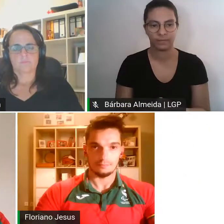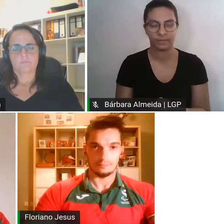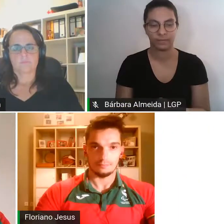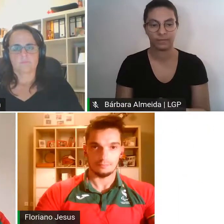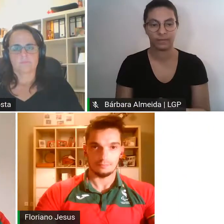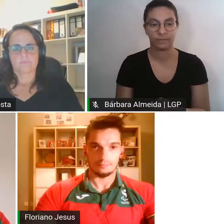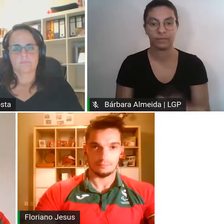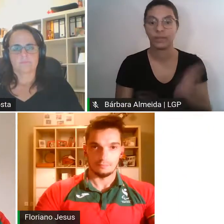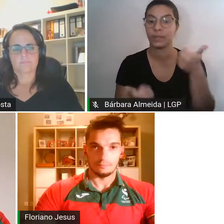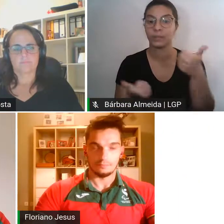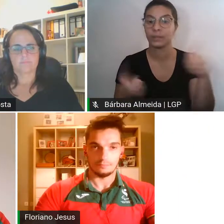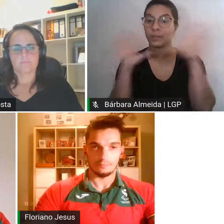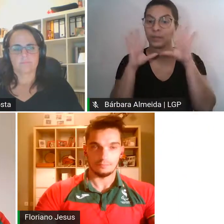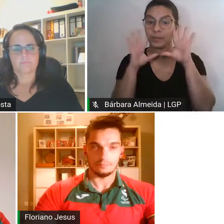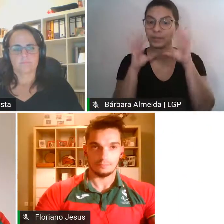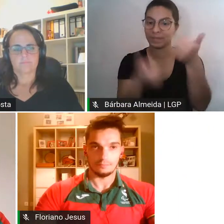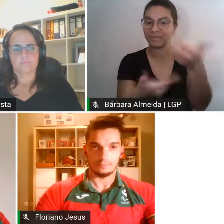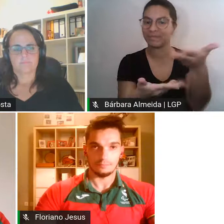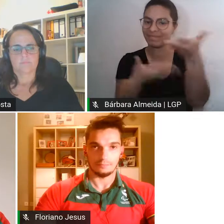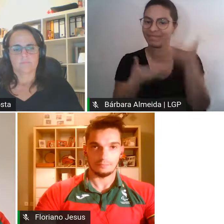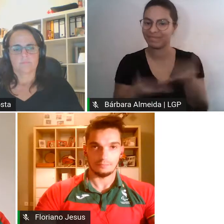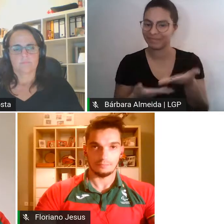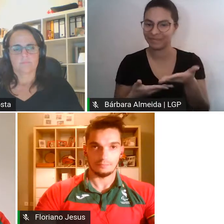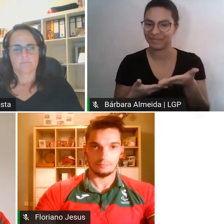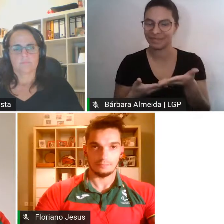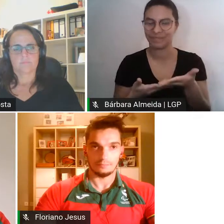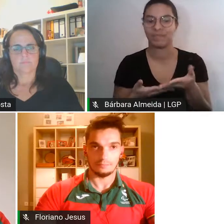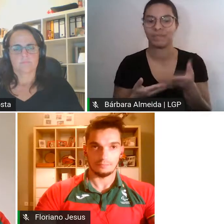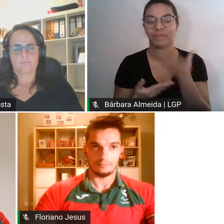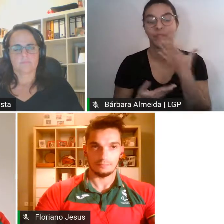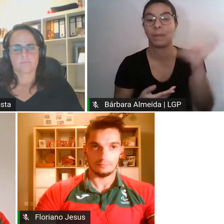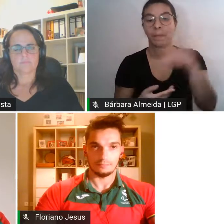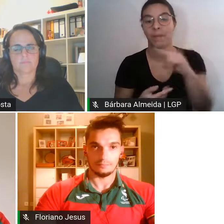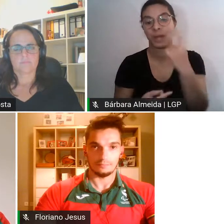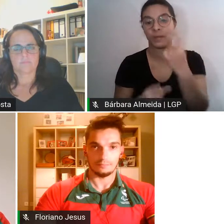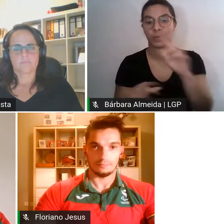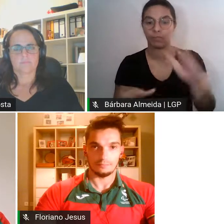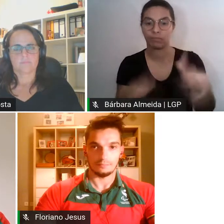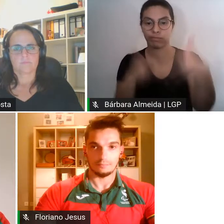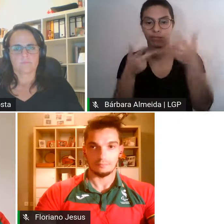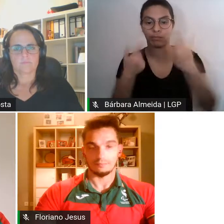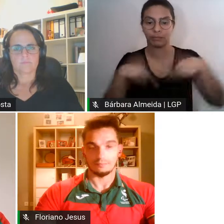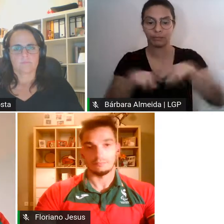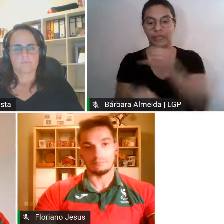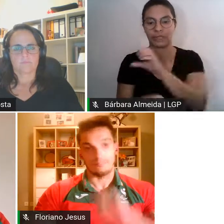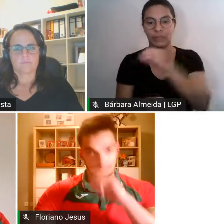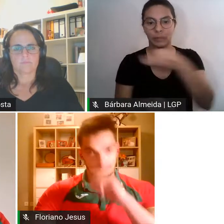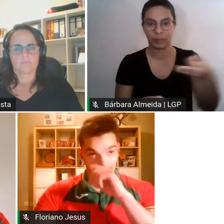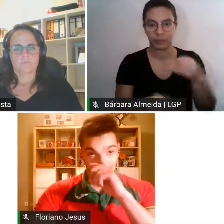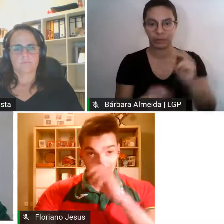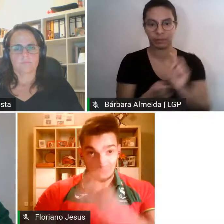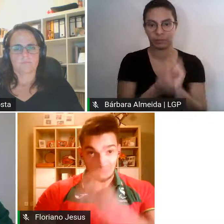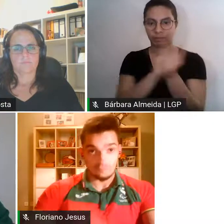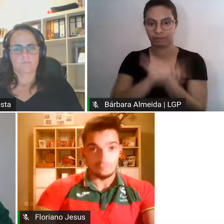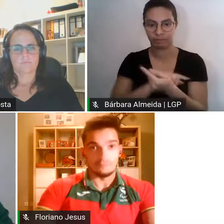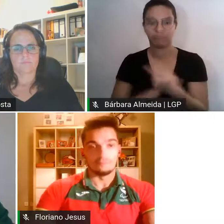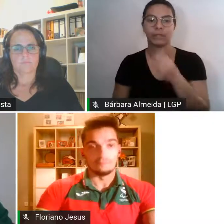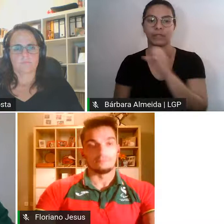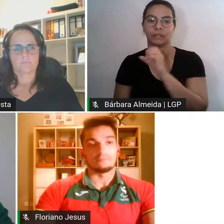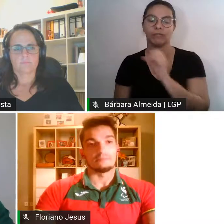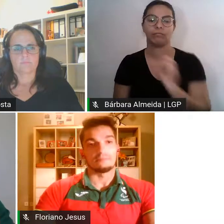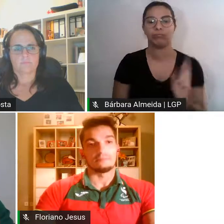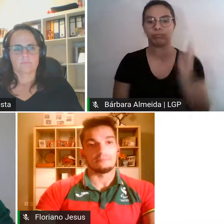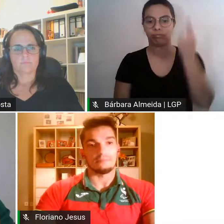Muito boa tarde, sejam bem-vindos a mais um webinar do Comitê Paralímpico de Portugal sobre classificação funcional